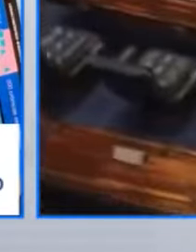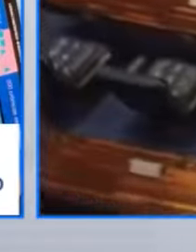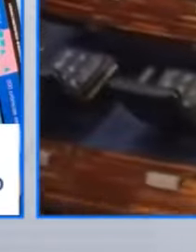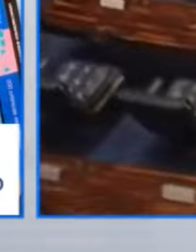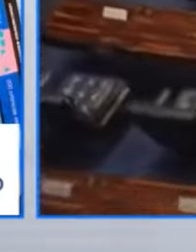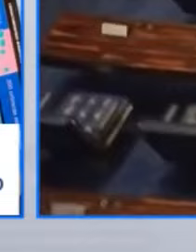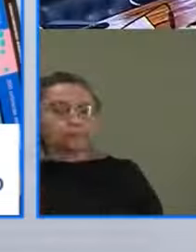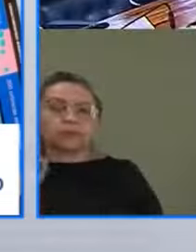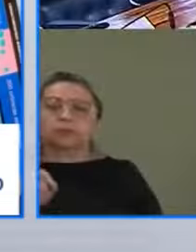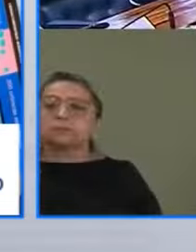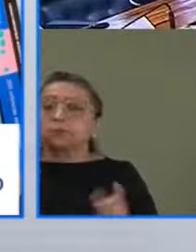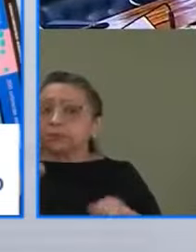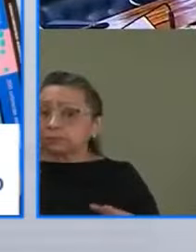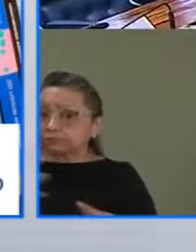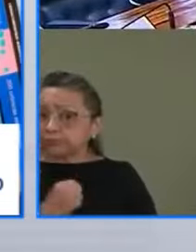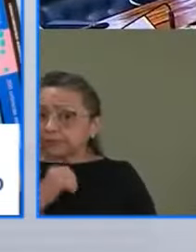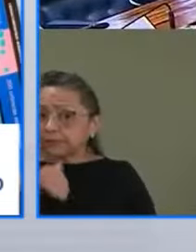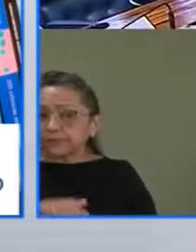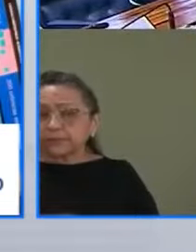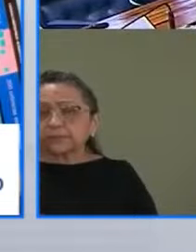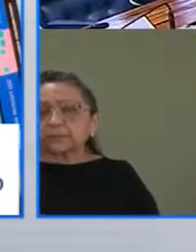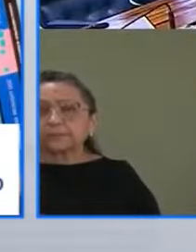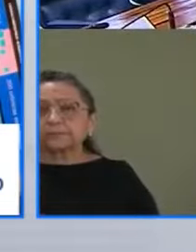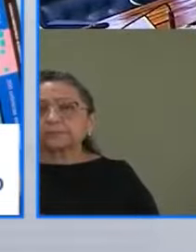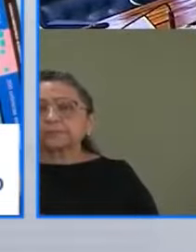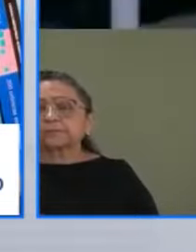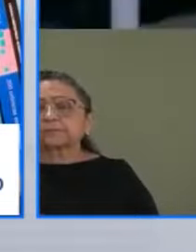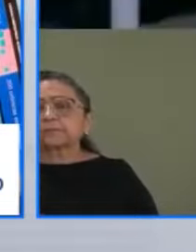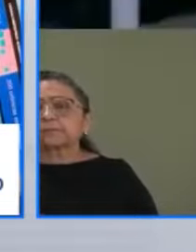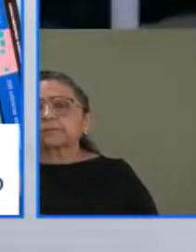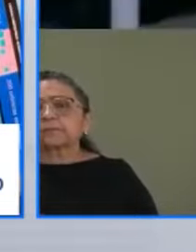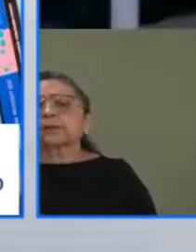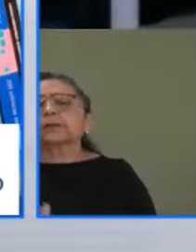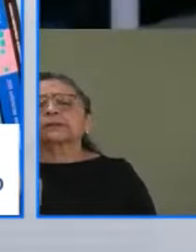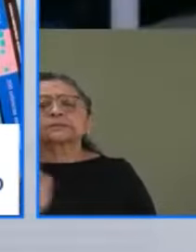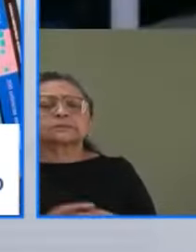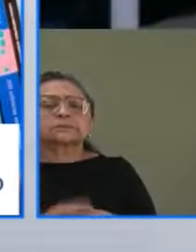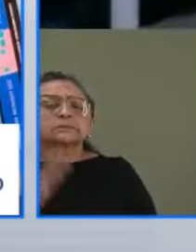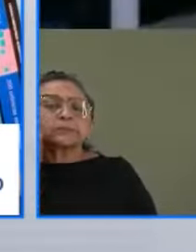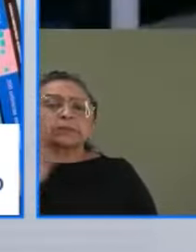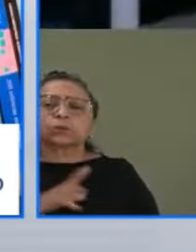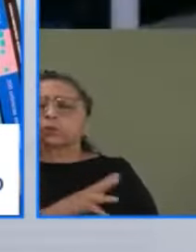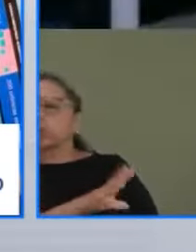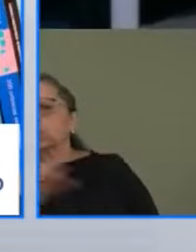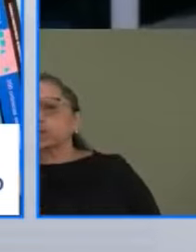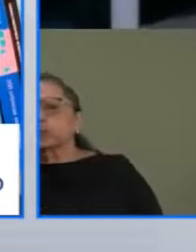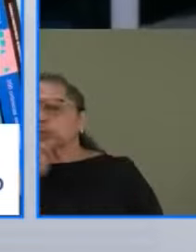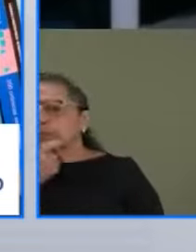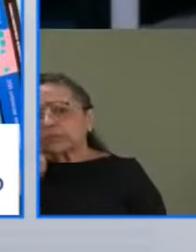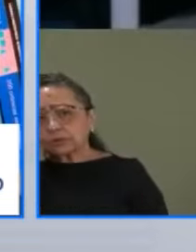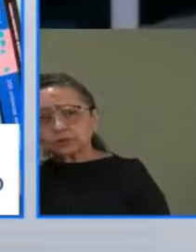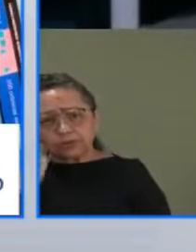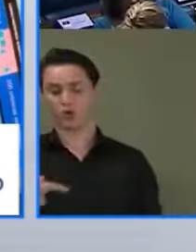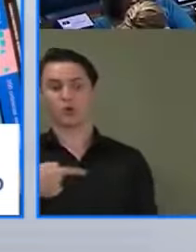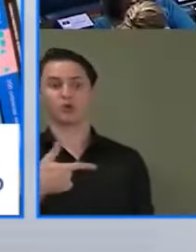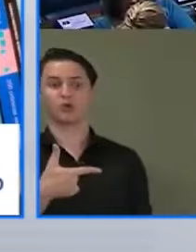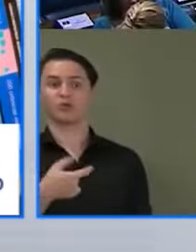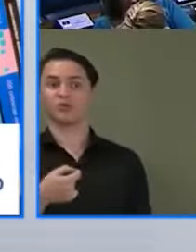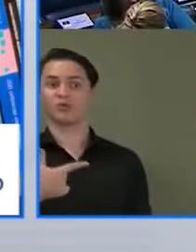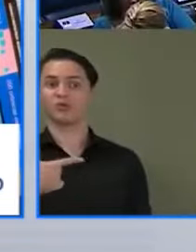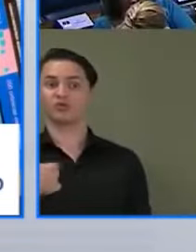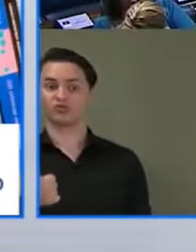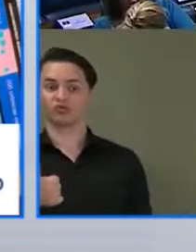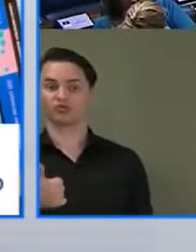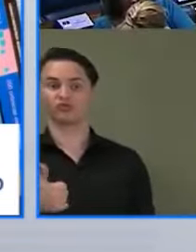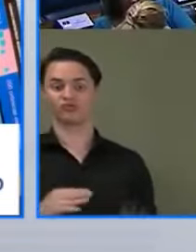projeto não vamos ouvir especialistas não vamos ouvir a sociedade não vamos amadurecer este